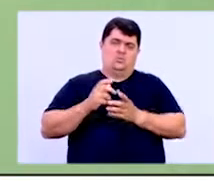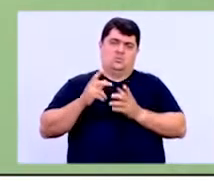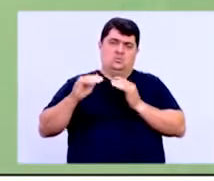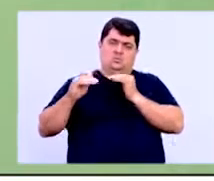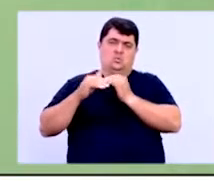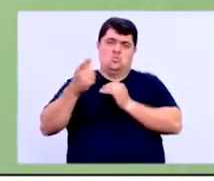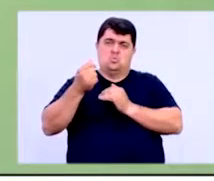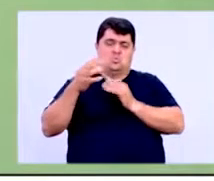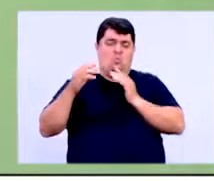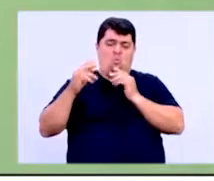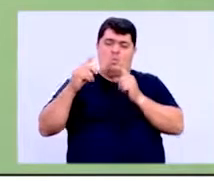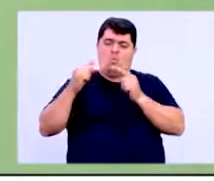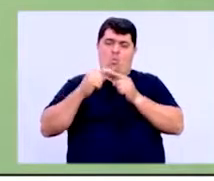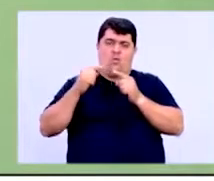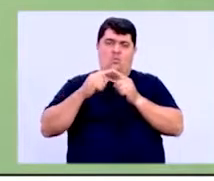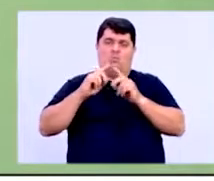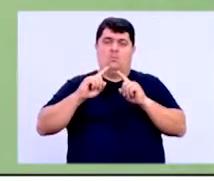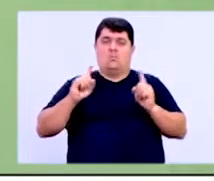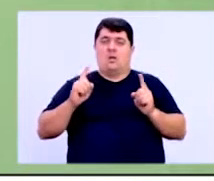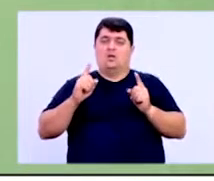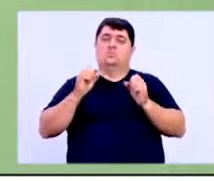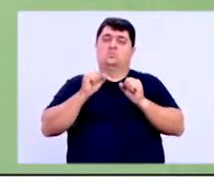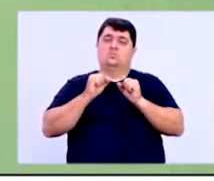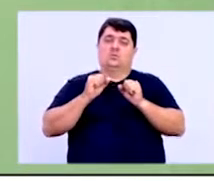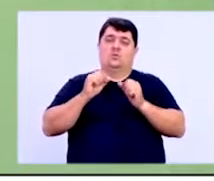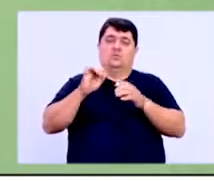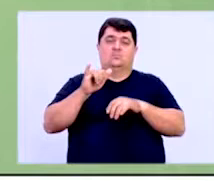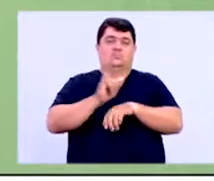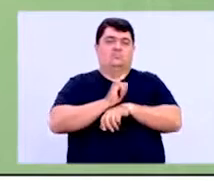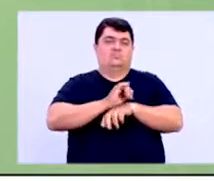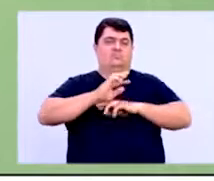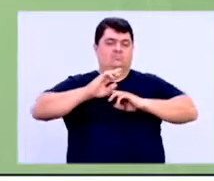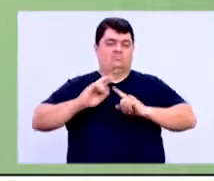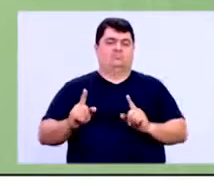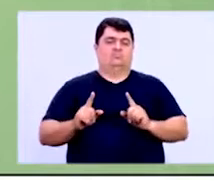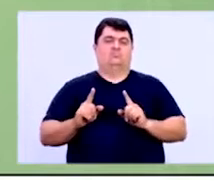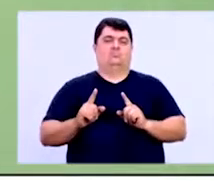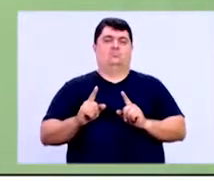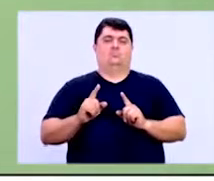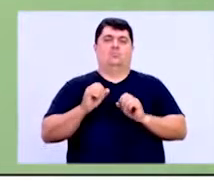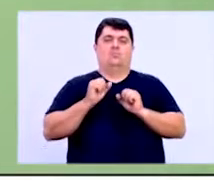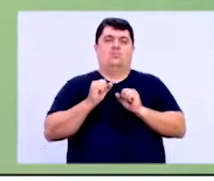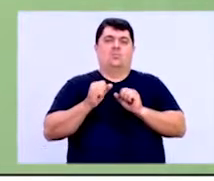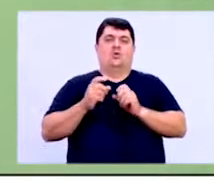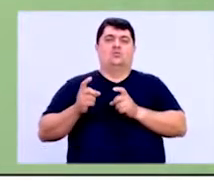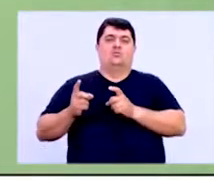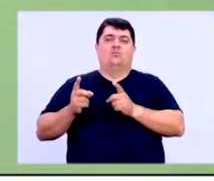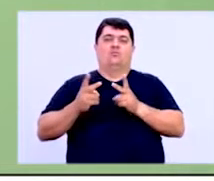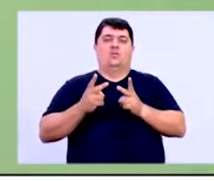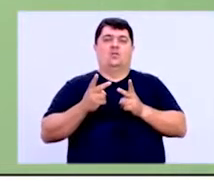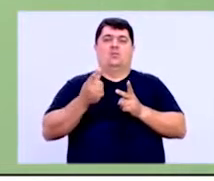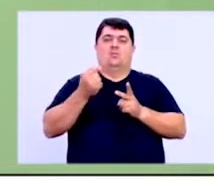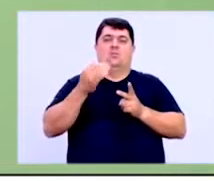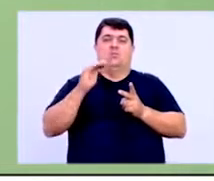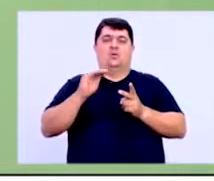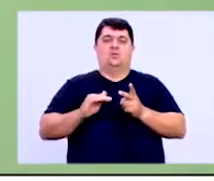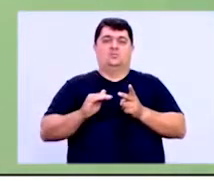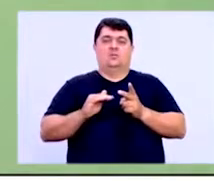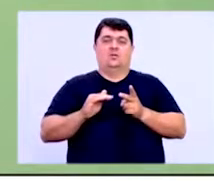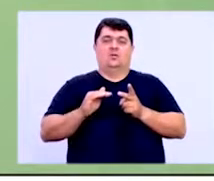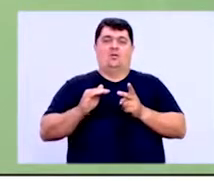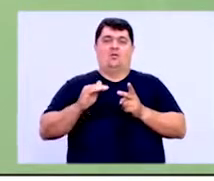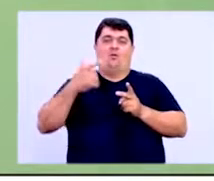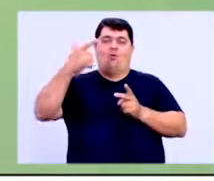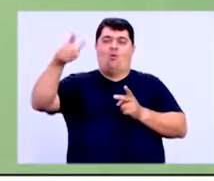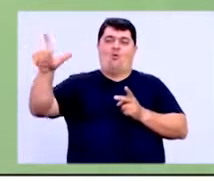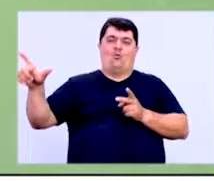preço e ganhar maior lucro. Mas você pode usar uma outra estratégia. Que estratégia? Eu posso vender por um preço menor do que as